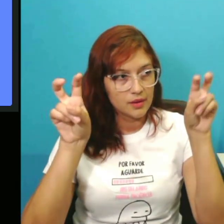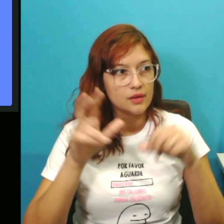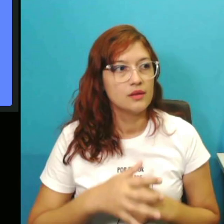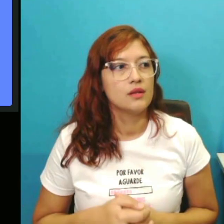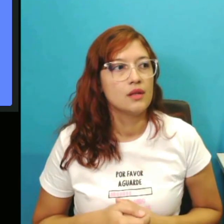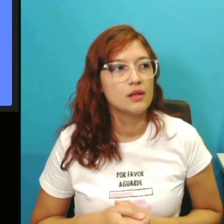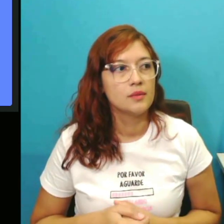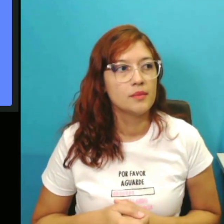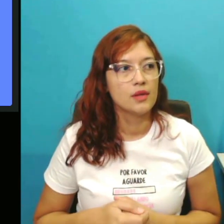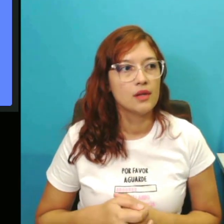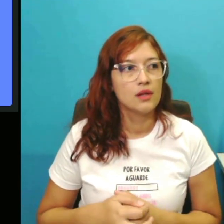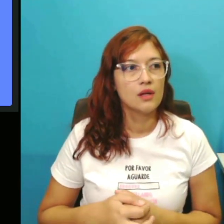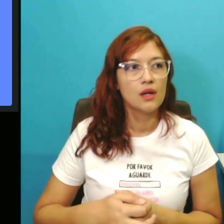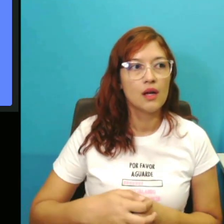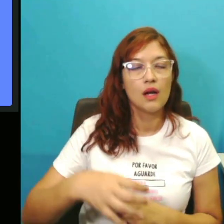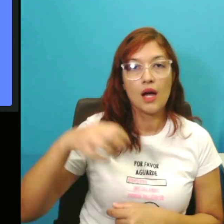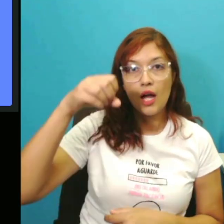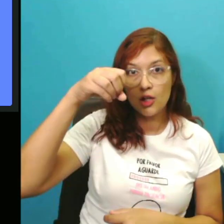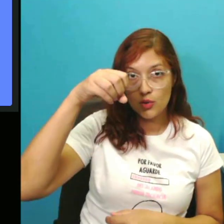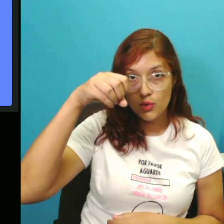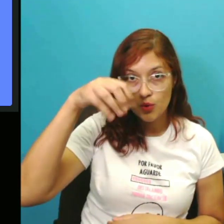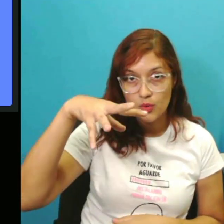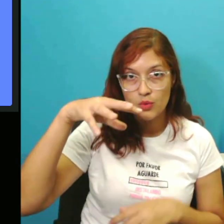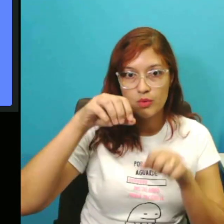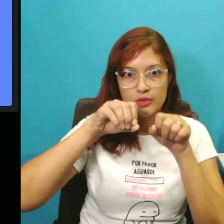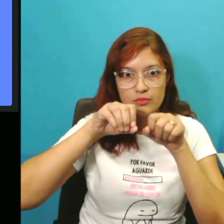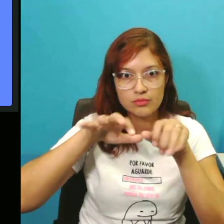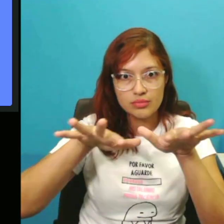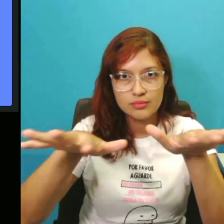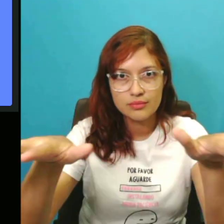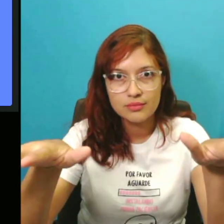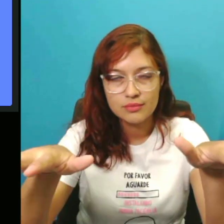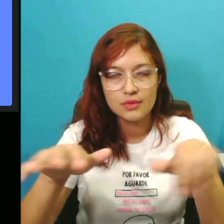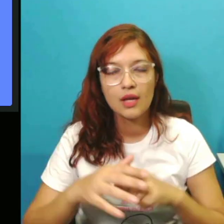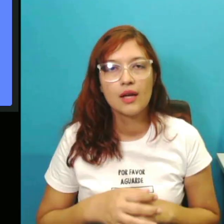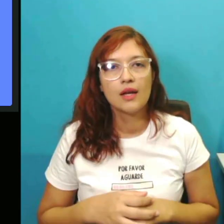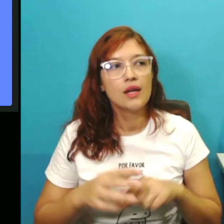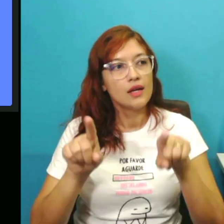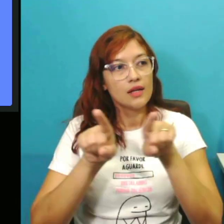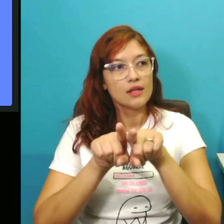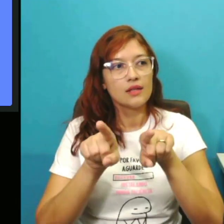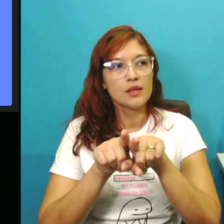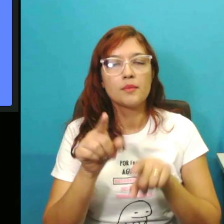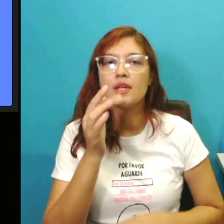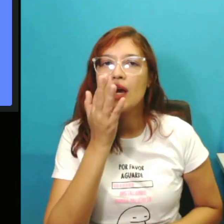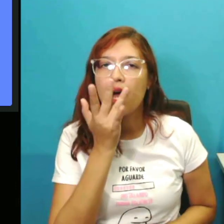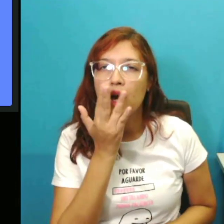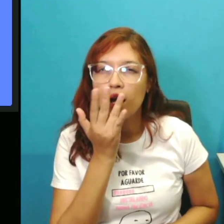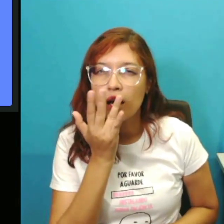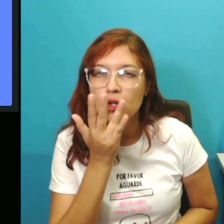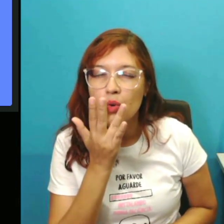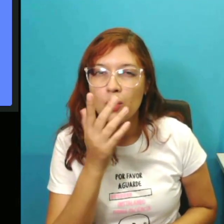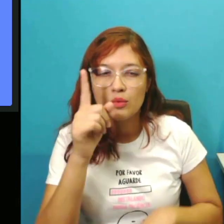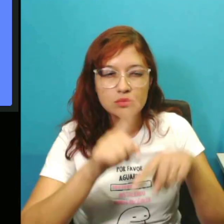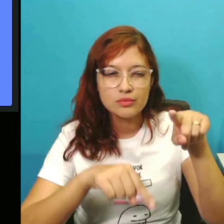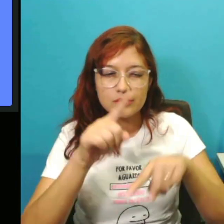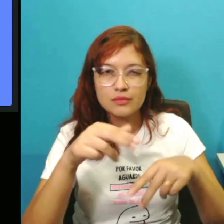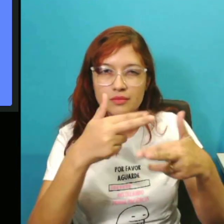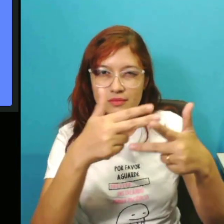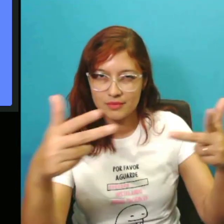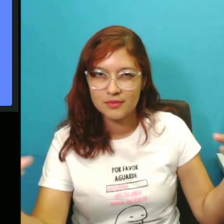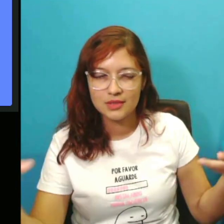o tema vai ser a dispersão da luz e a cor de um corpo.